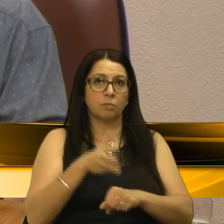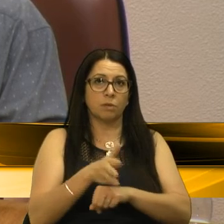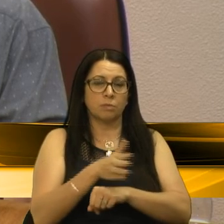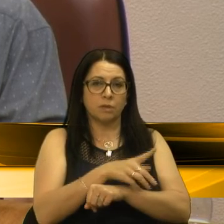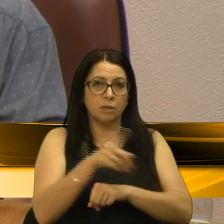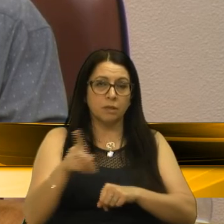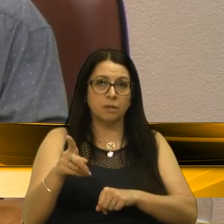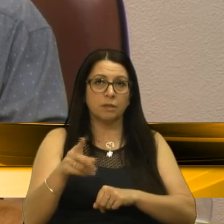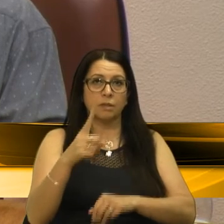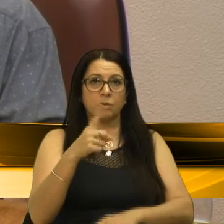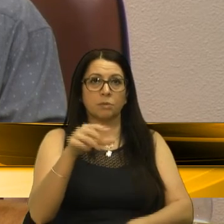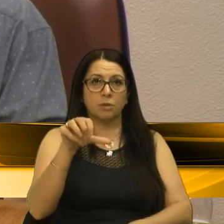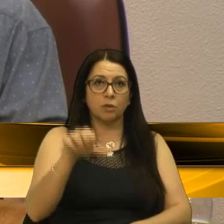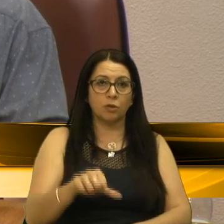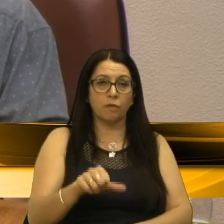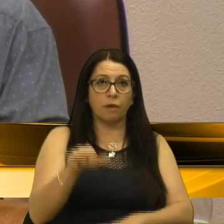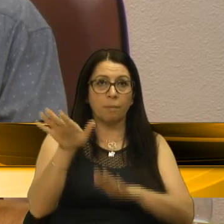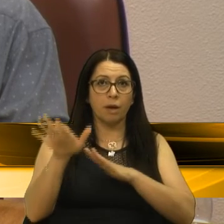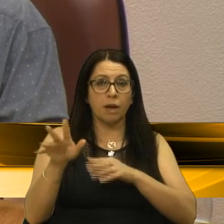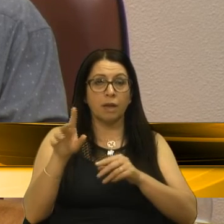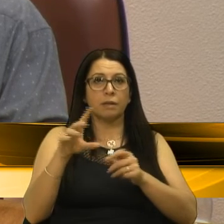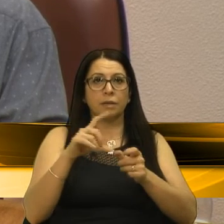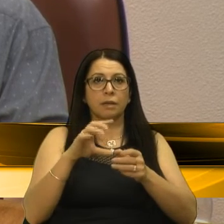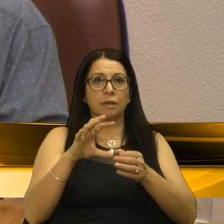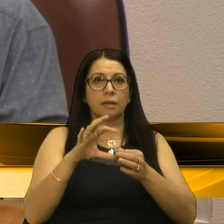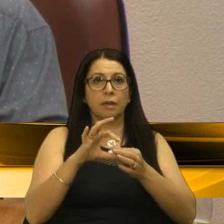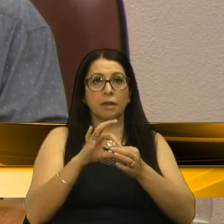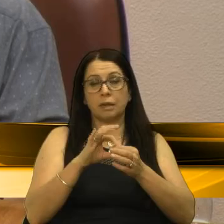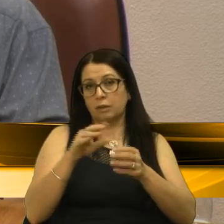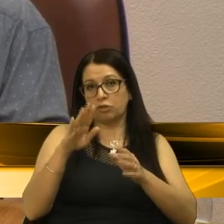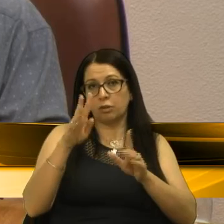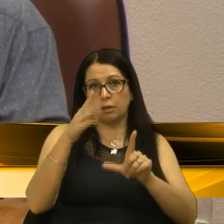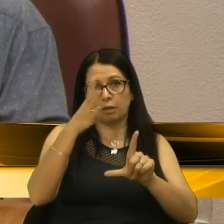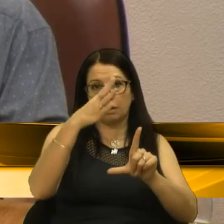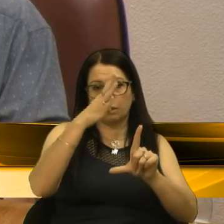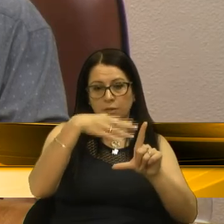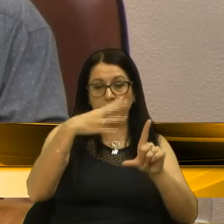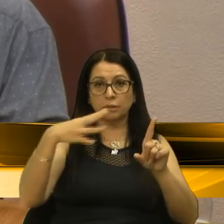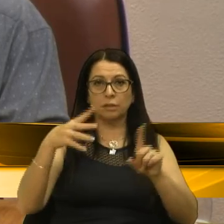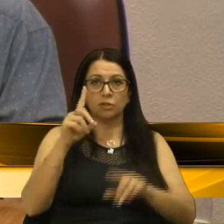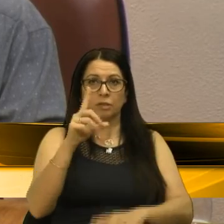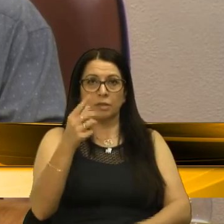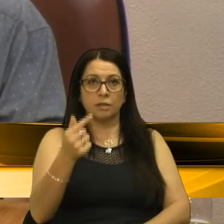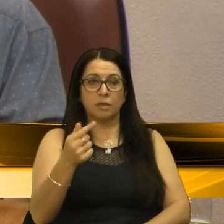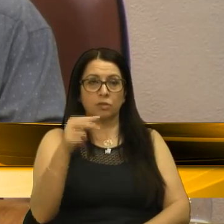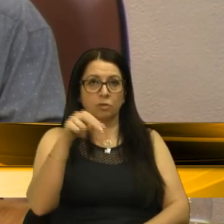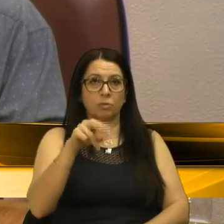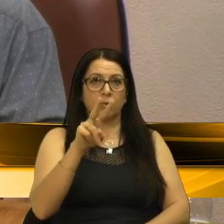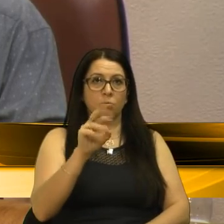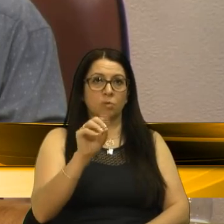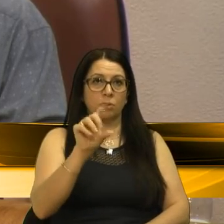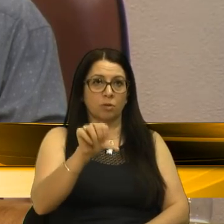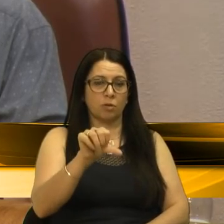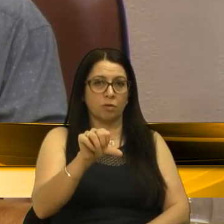da 19ª Parada Livre de Caxias, a ser realizada em